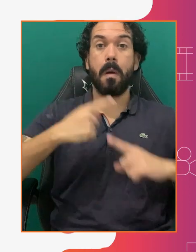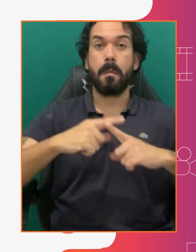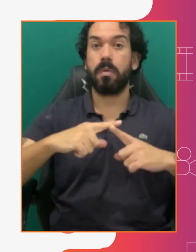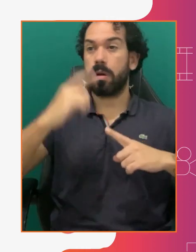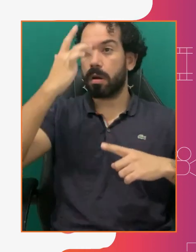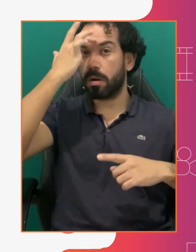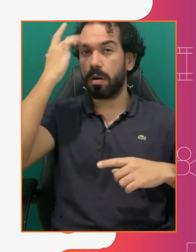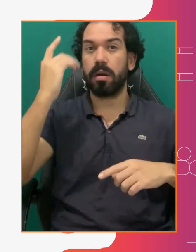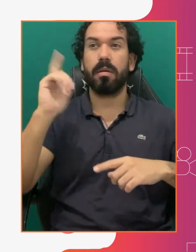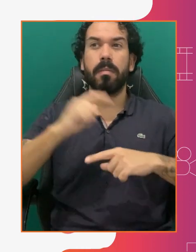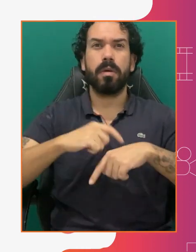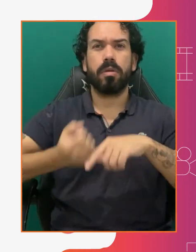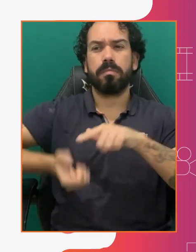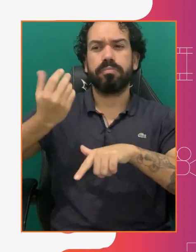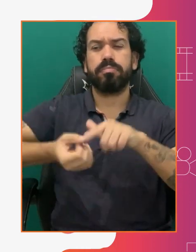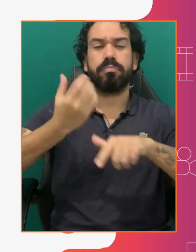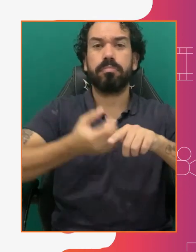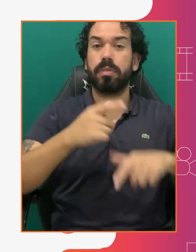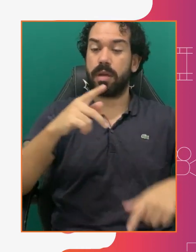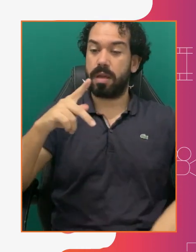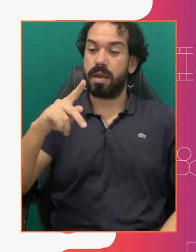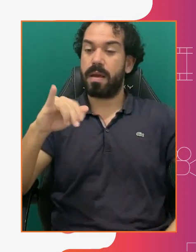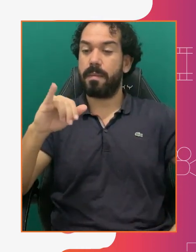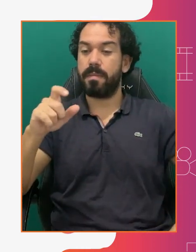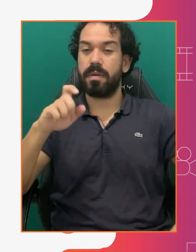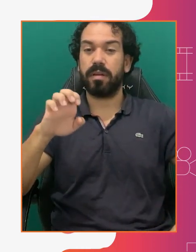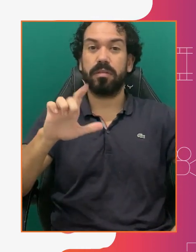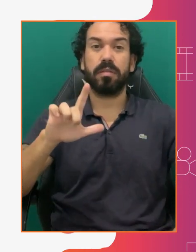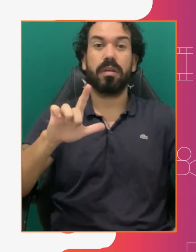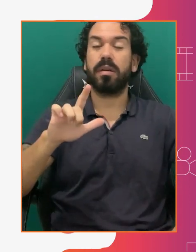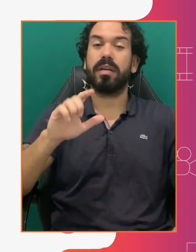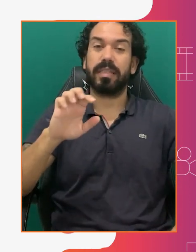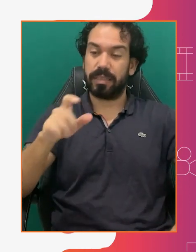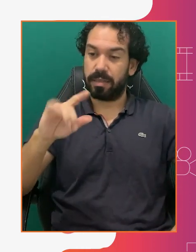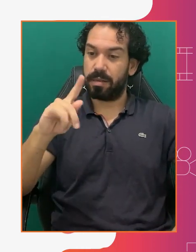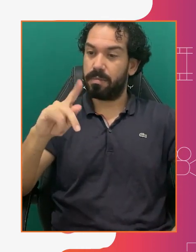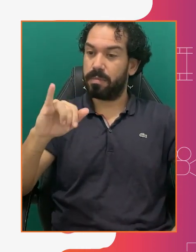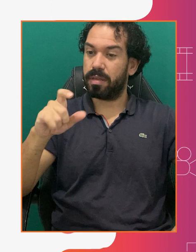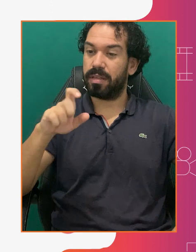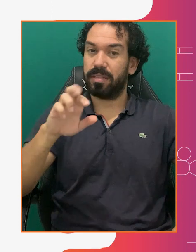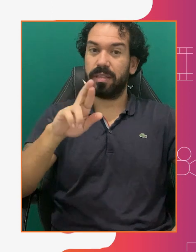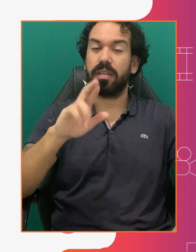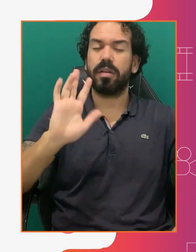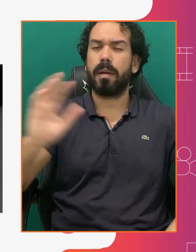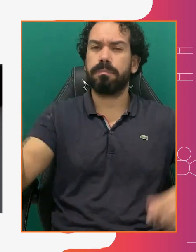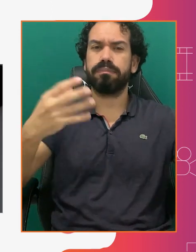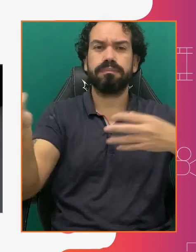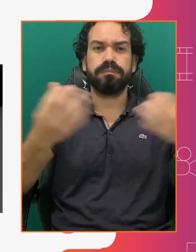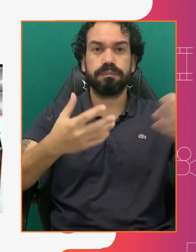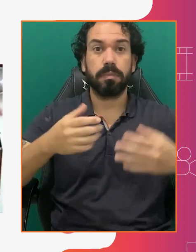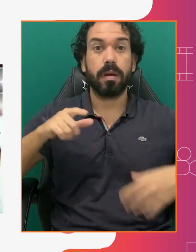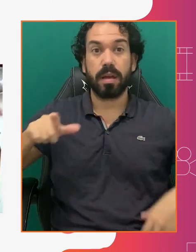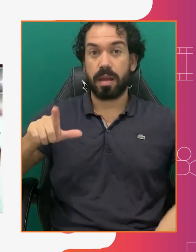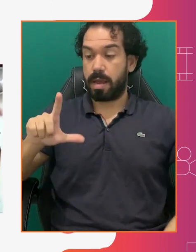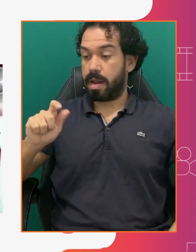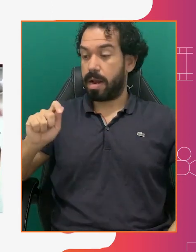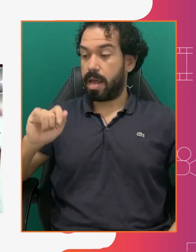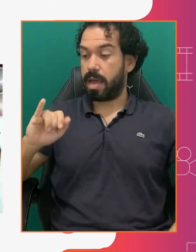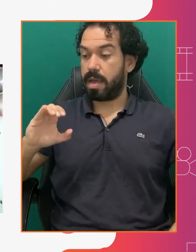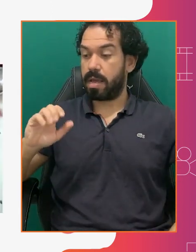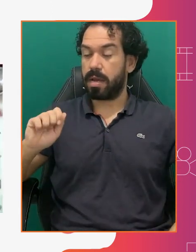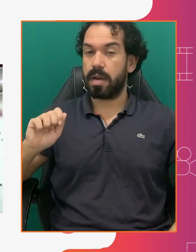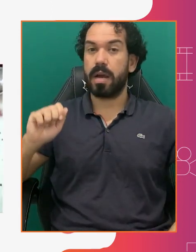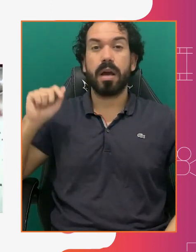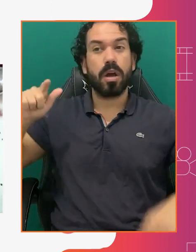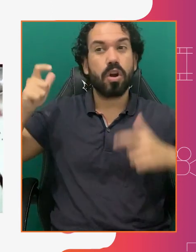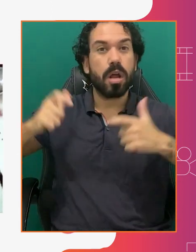meio a tantos sucessos da Pixar, que já inovava com as animações em 3D digital. O estúdio Laika é